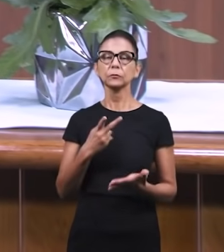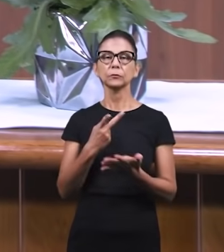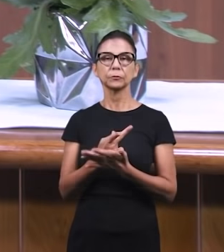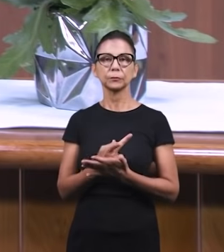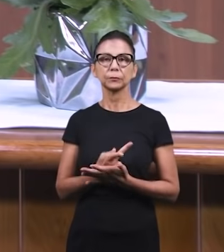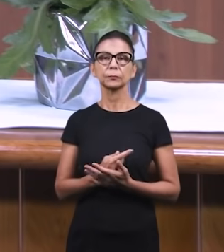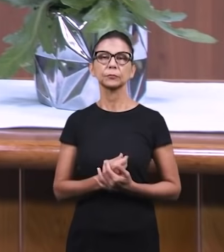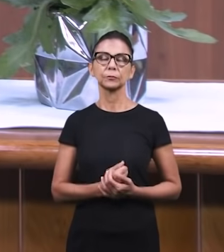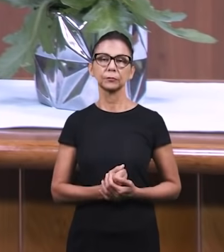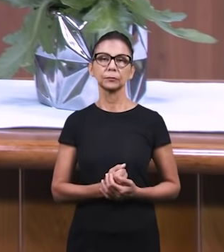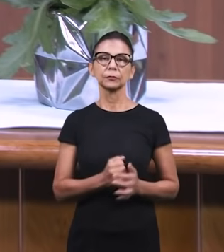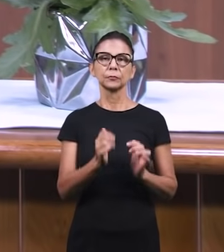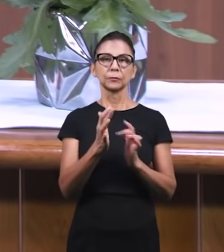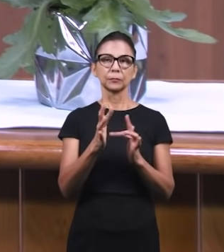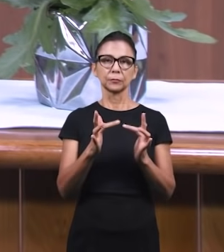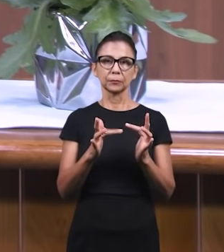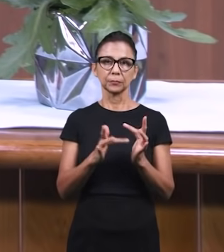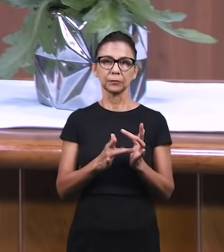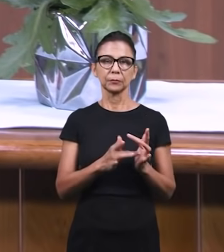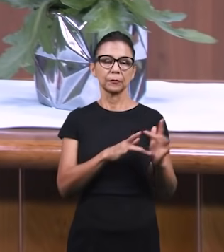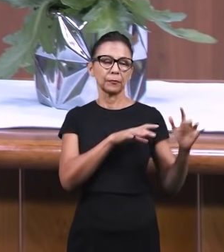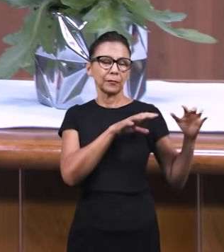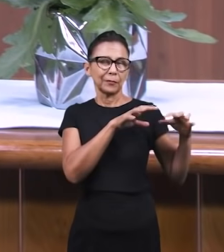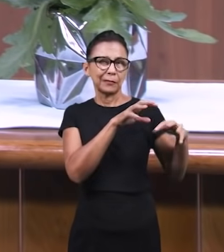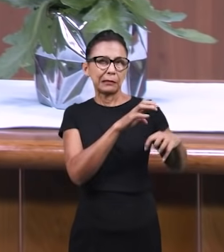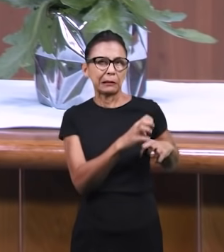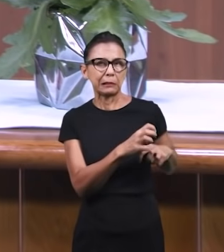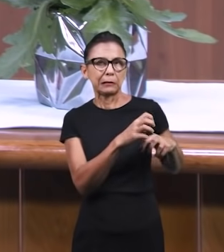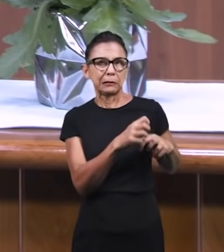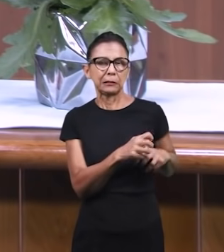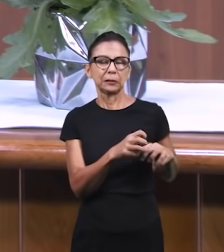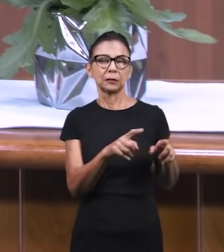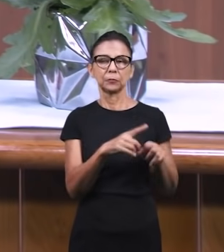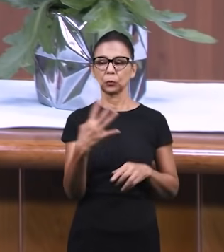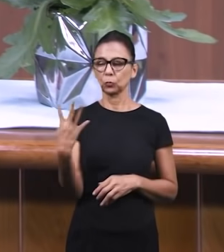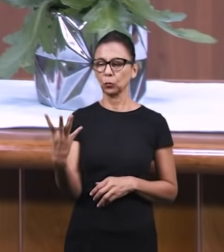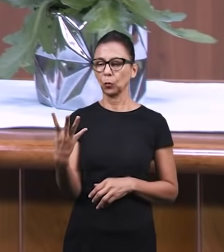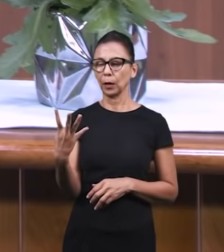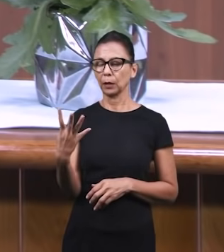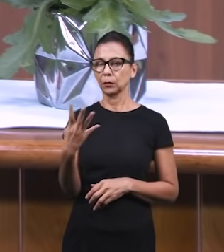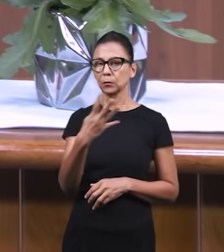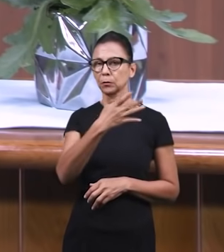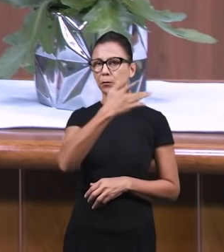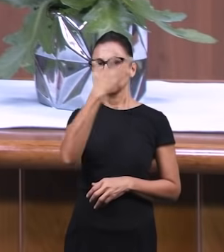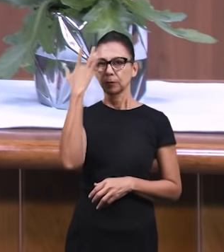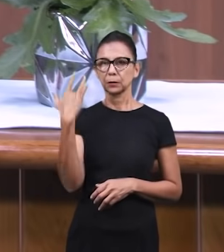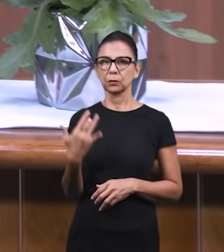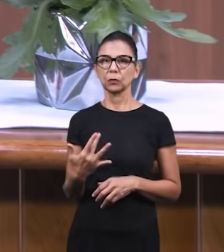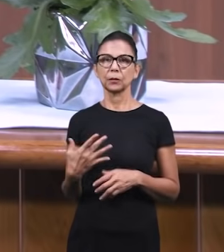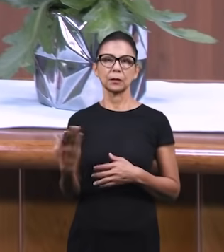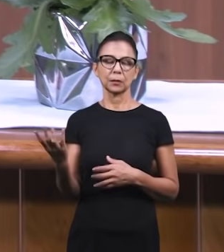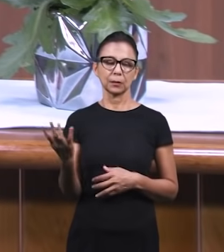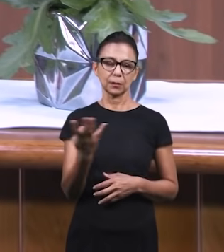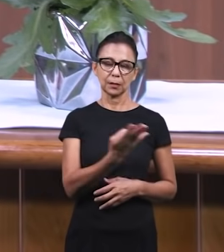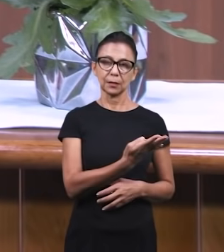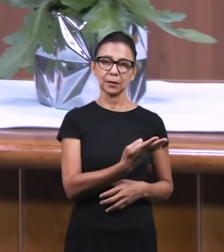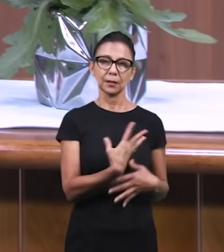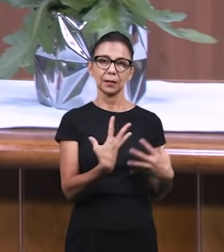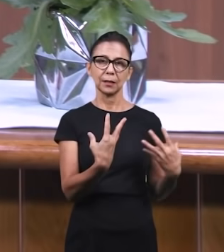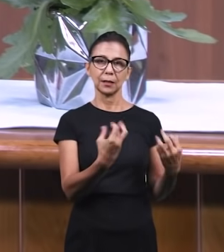e o paralítico receberam naquele dia. Jesus lhes deu salvação. O Salvador estava falando com